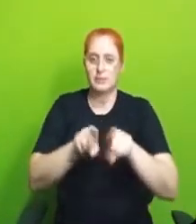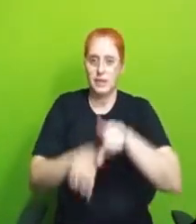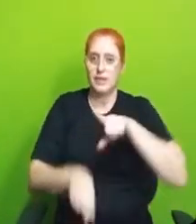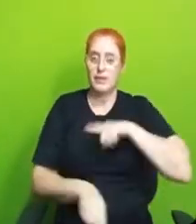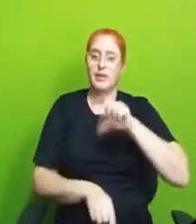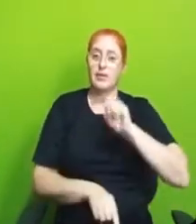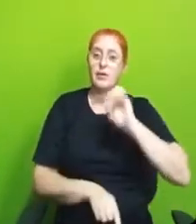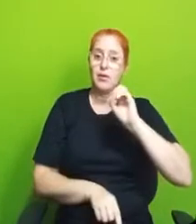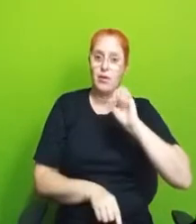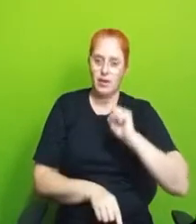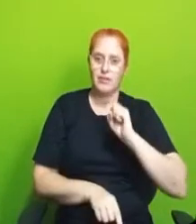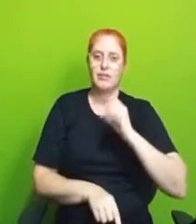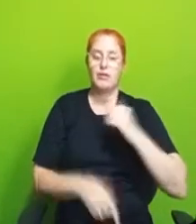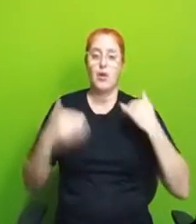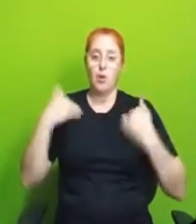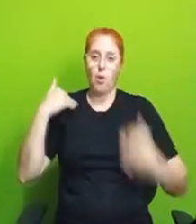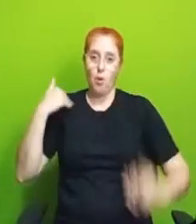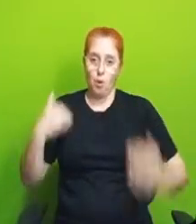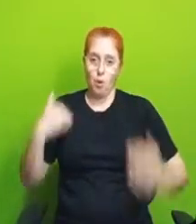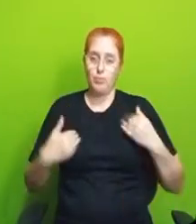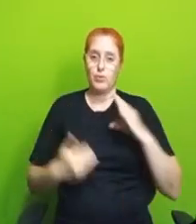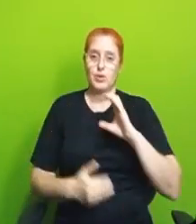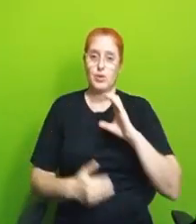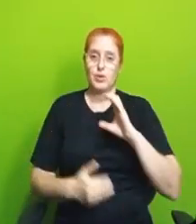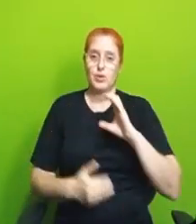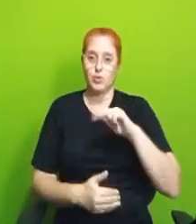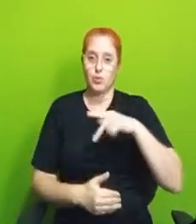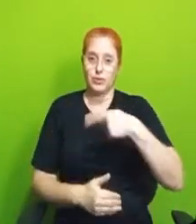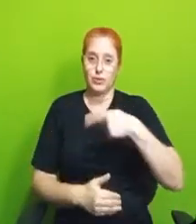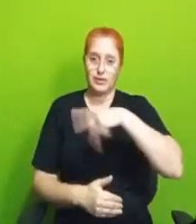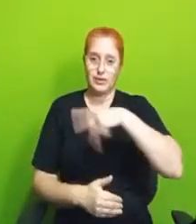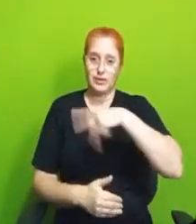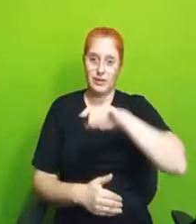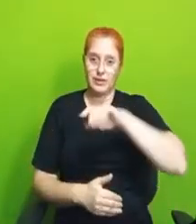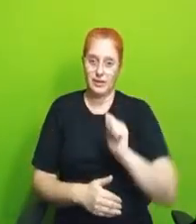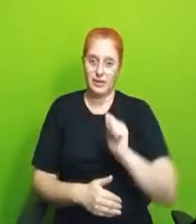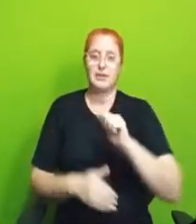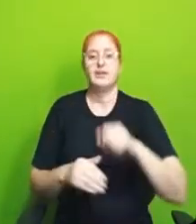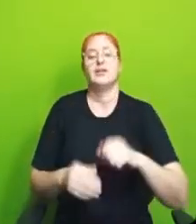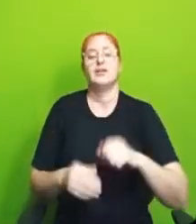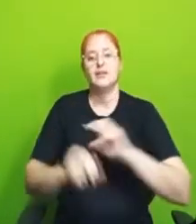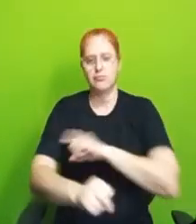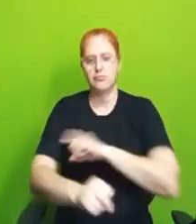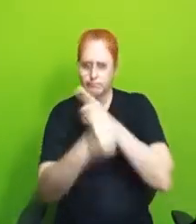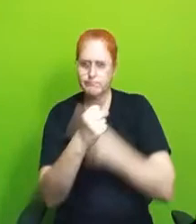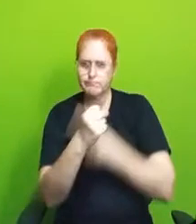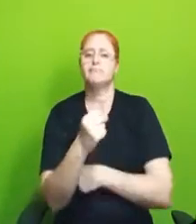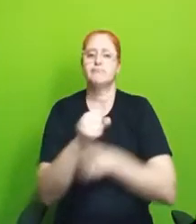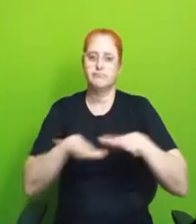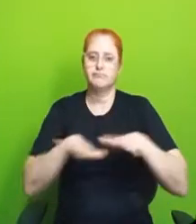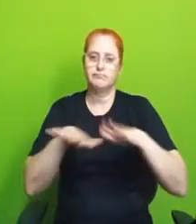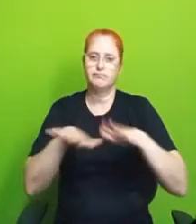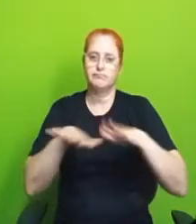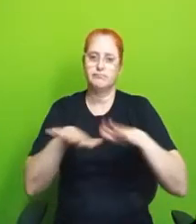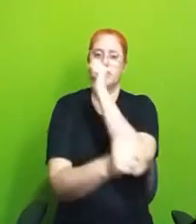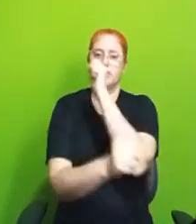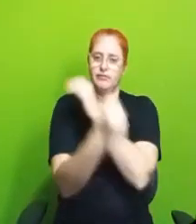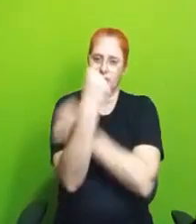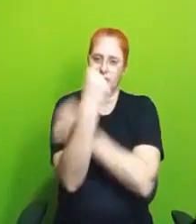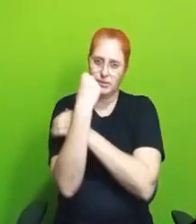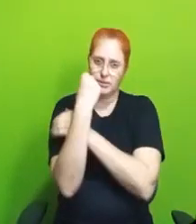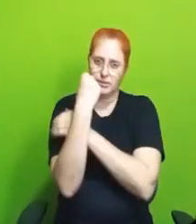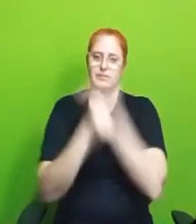Cunham. A gente trabalha para o fortalecimento do movimento feminista no Brasil, né? A gente trabalha com formações online